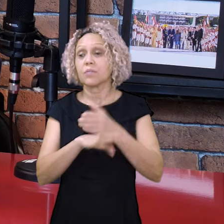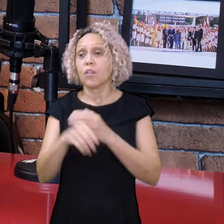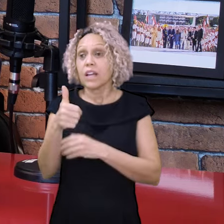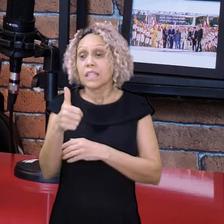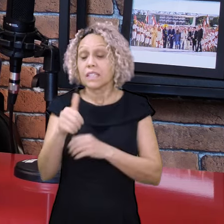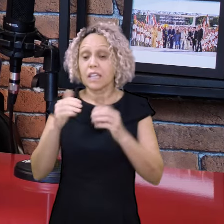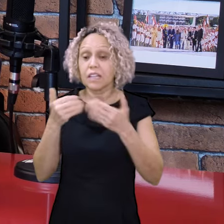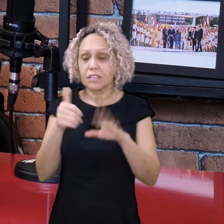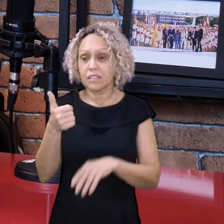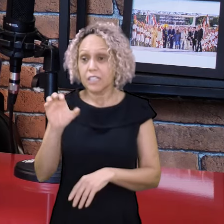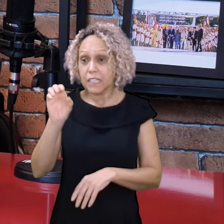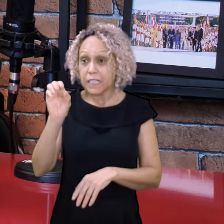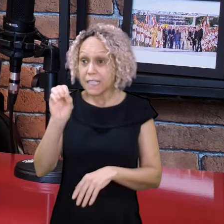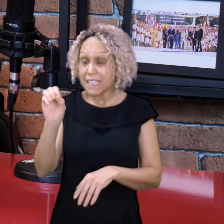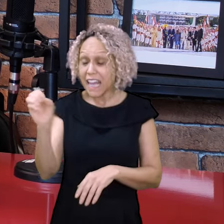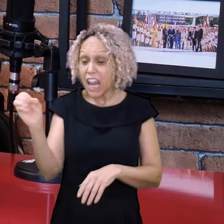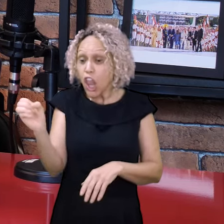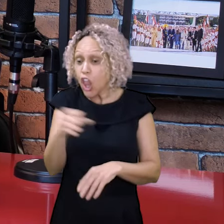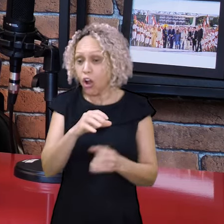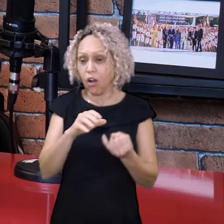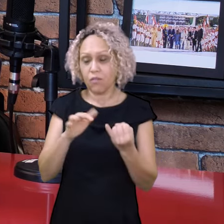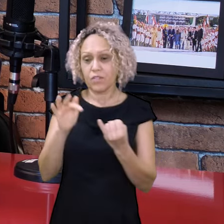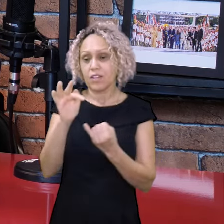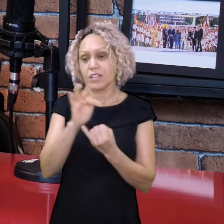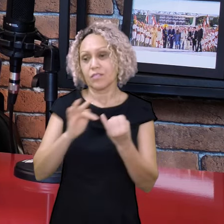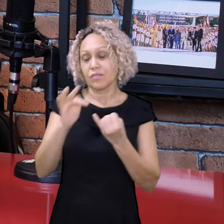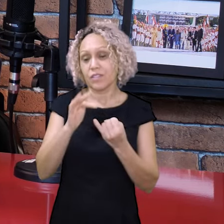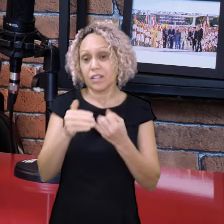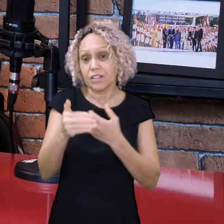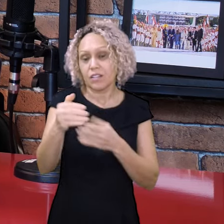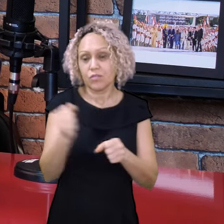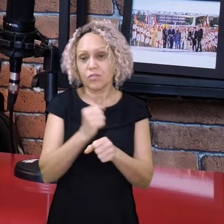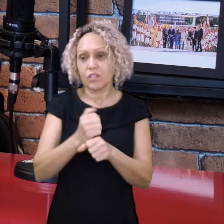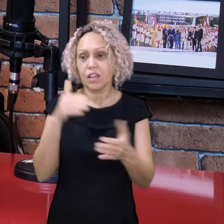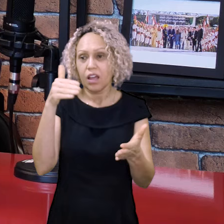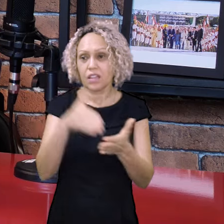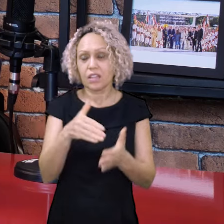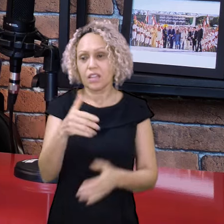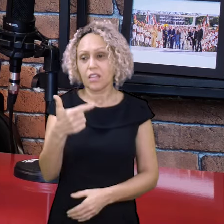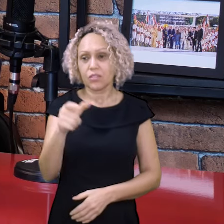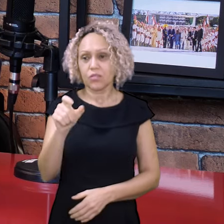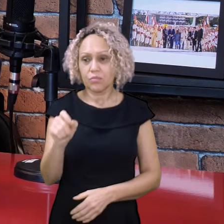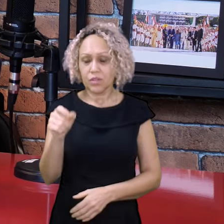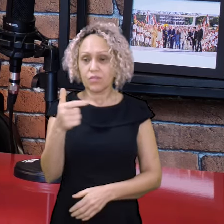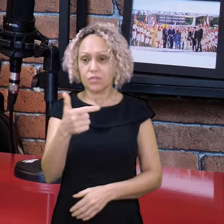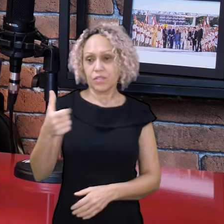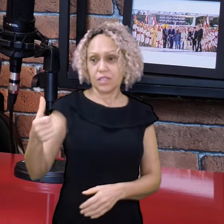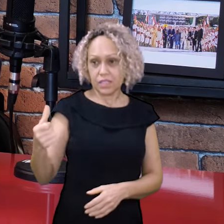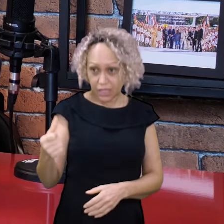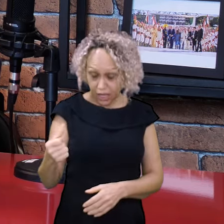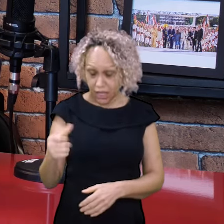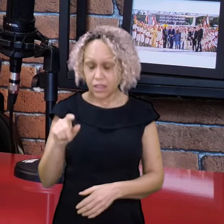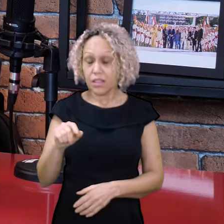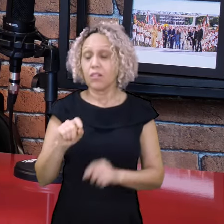de educação, ciência e tecnologia que serão construídos em todo o país até 2026. São 3,9 bilhões